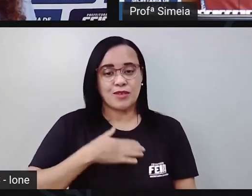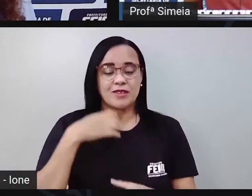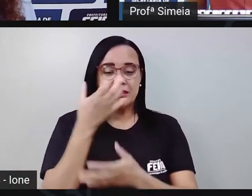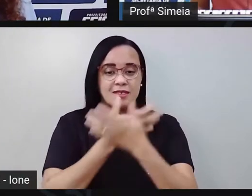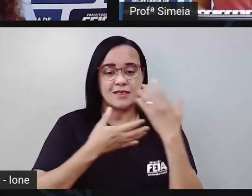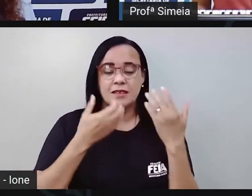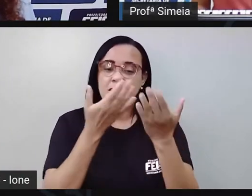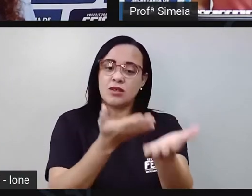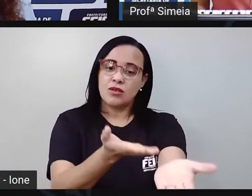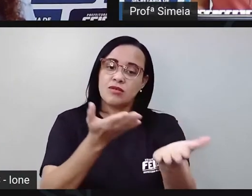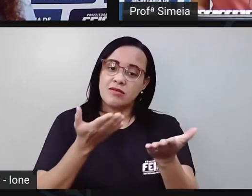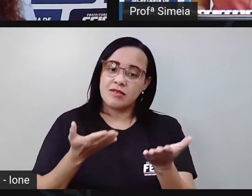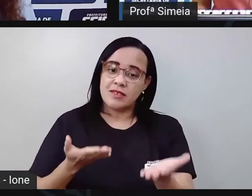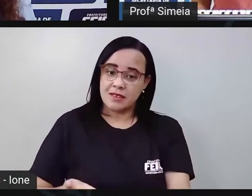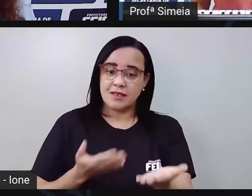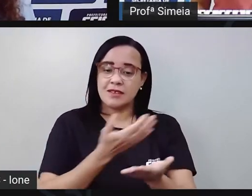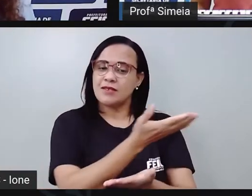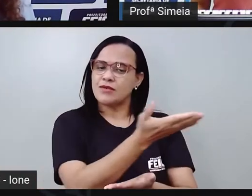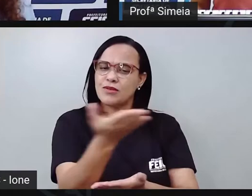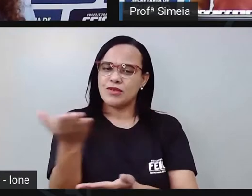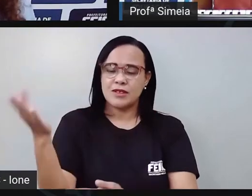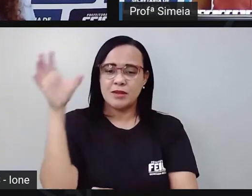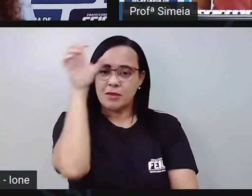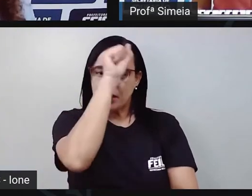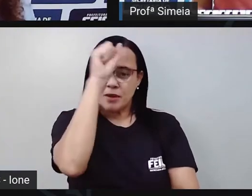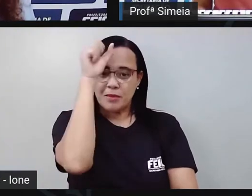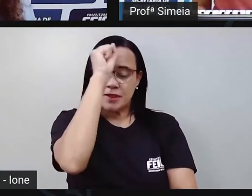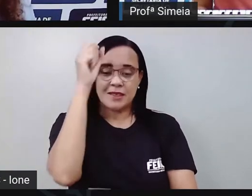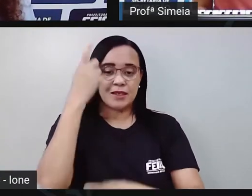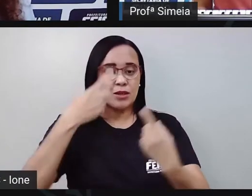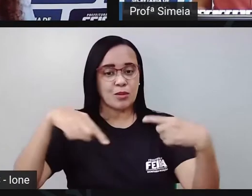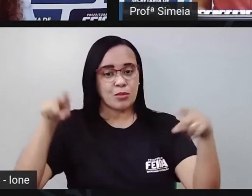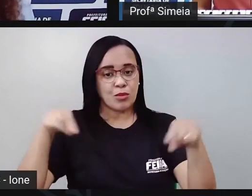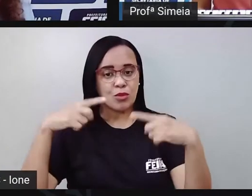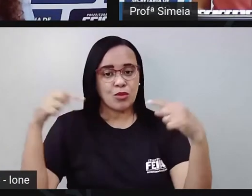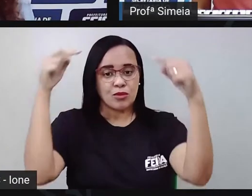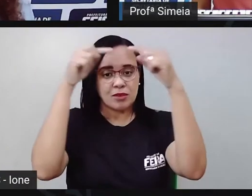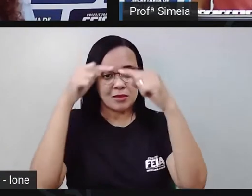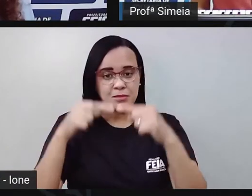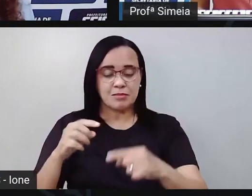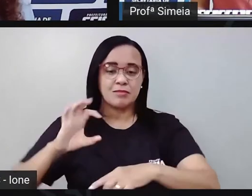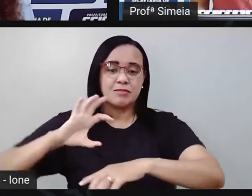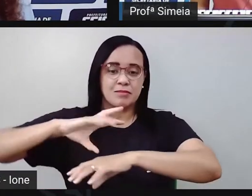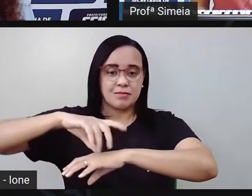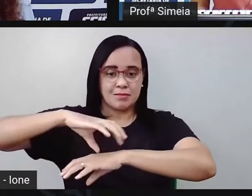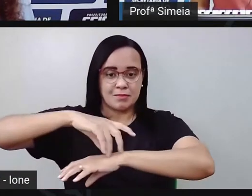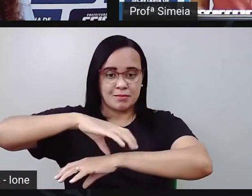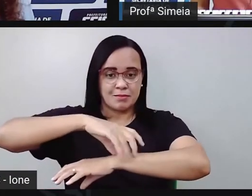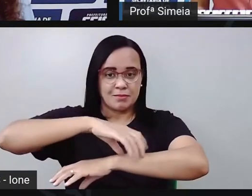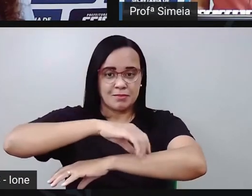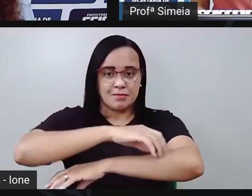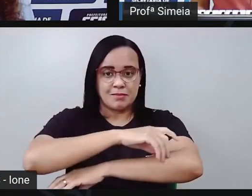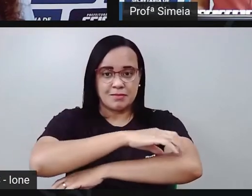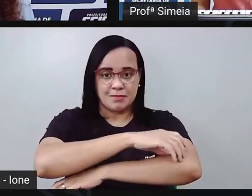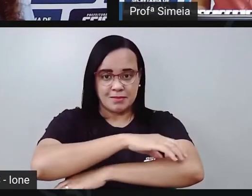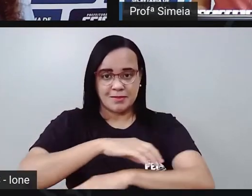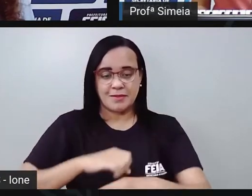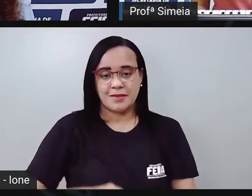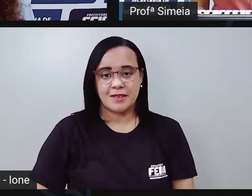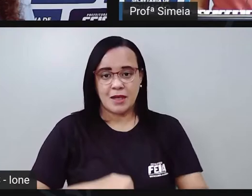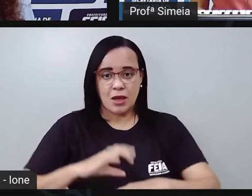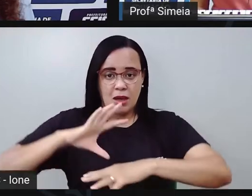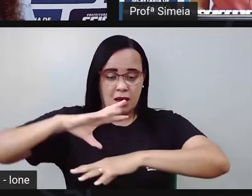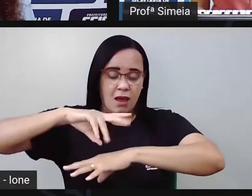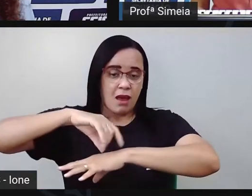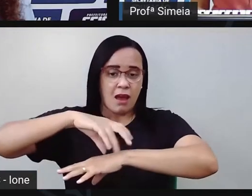convidar você aprender uma música sobre a areia vamos lá paralisa a aranha da minha